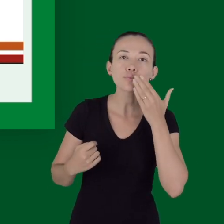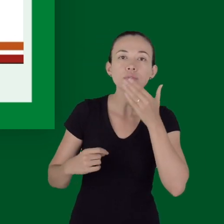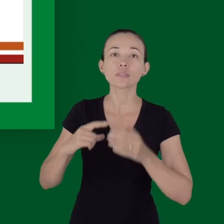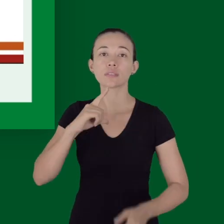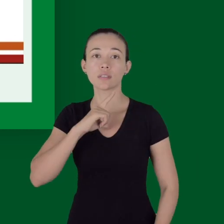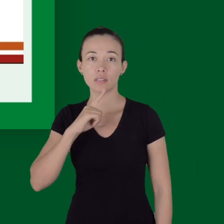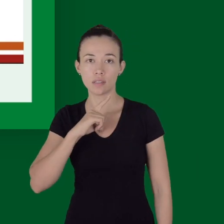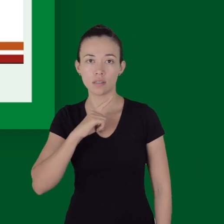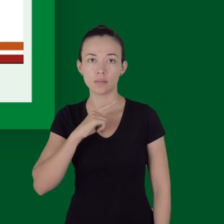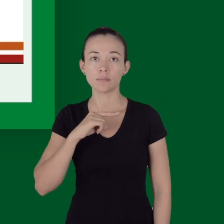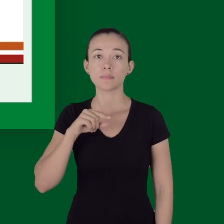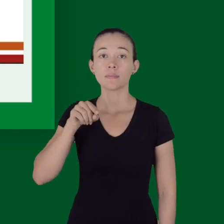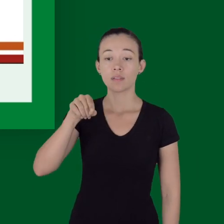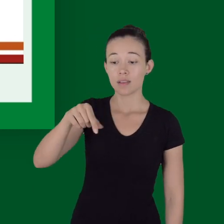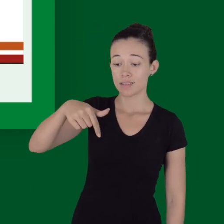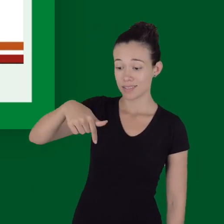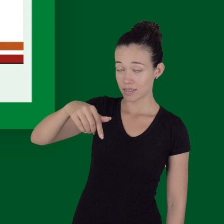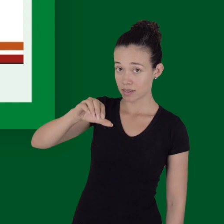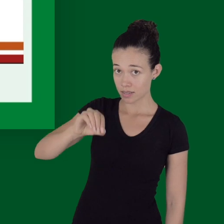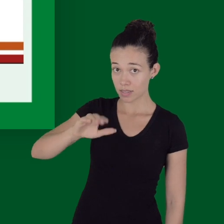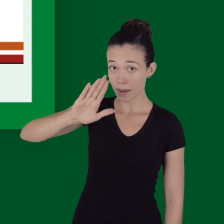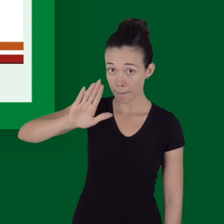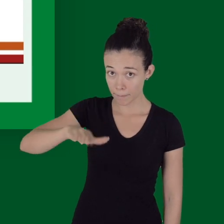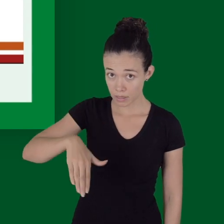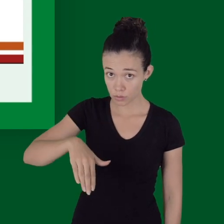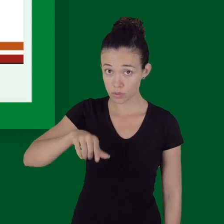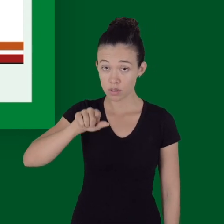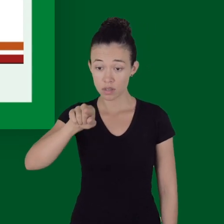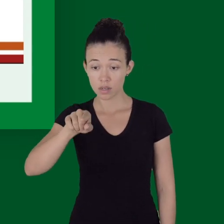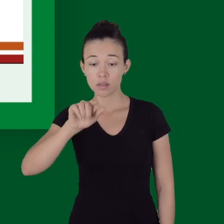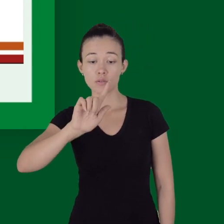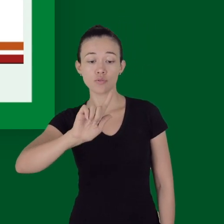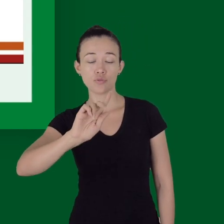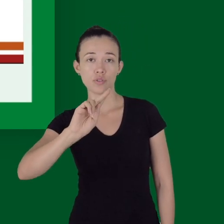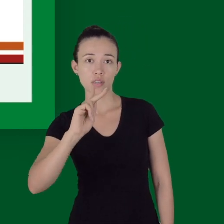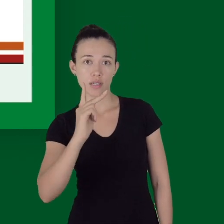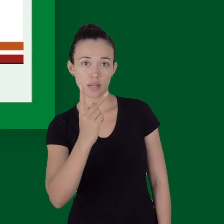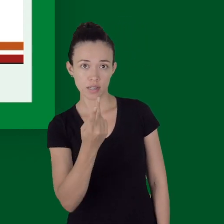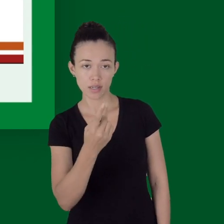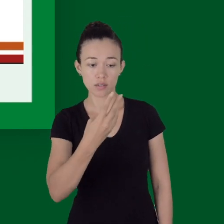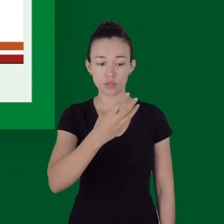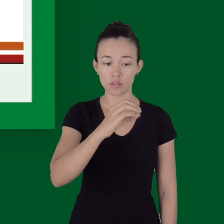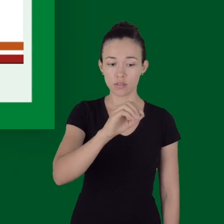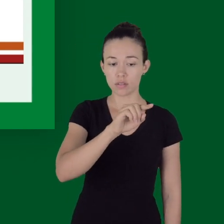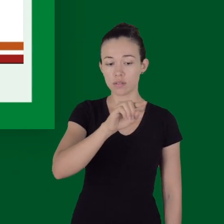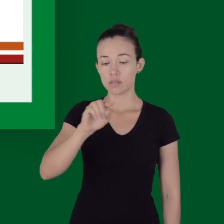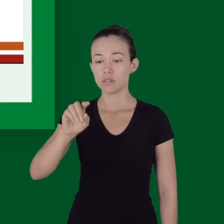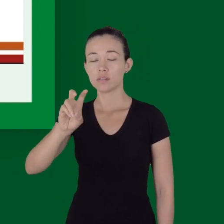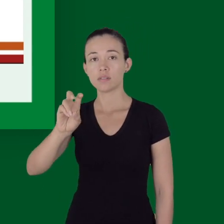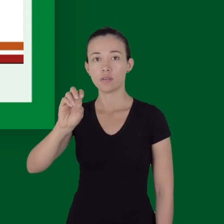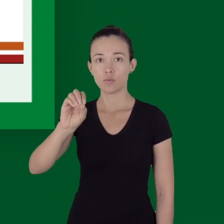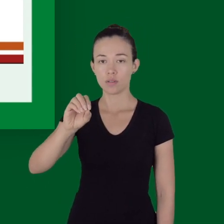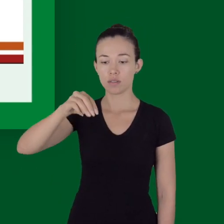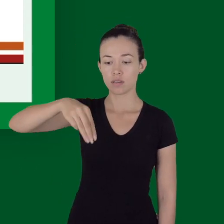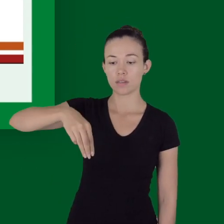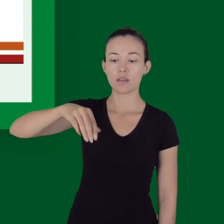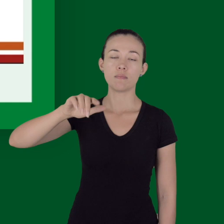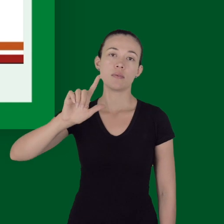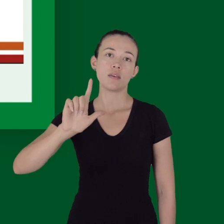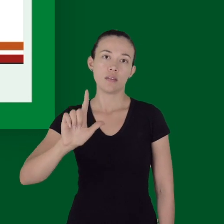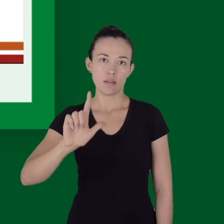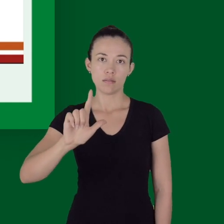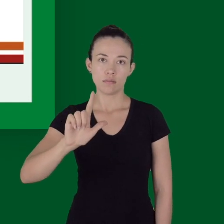50%. Se o paciente está com crise convulsiva, no D, né? Então, no D, é muito importante a glicemia. Lembra que é